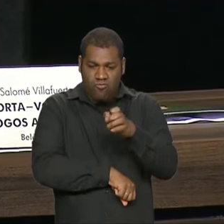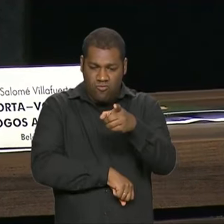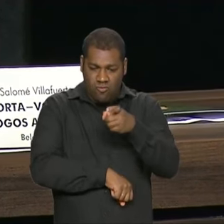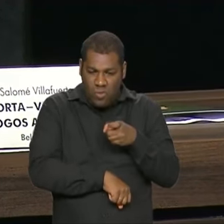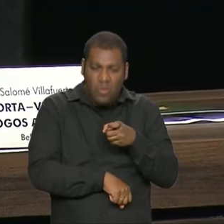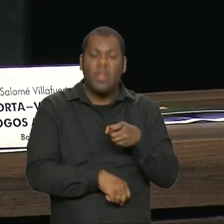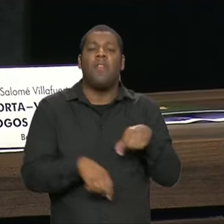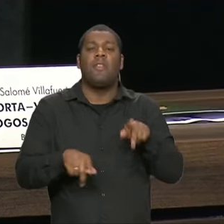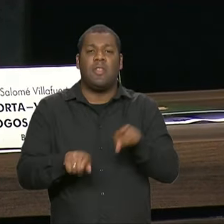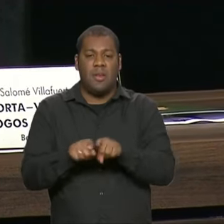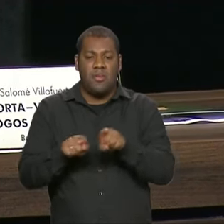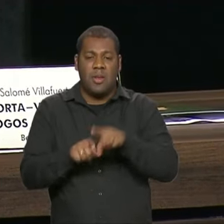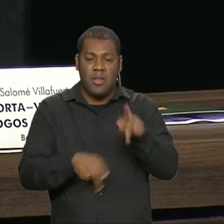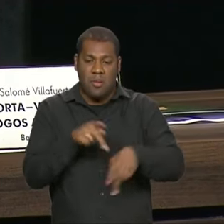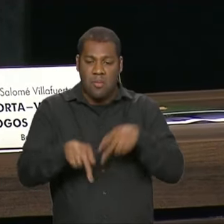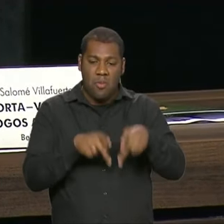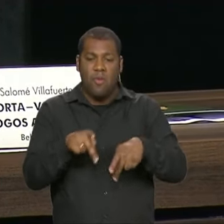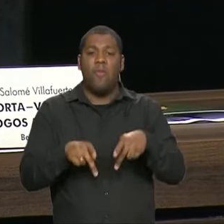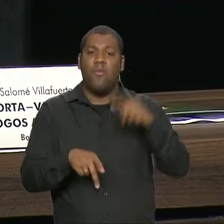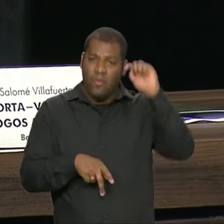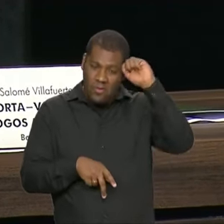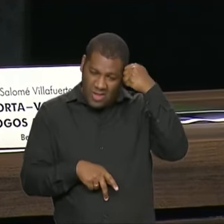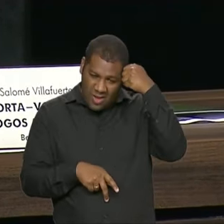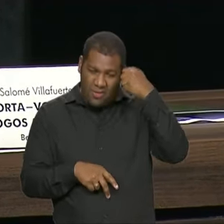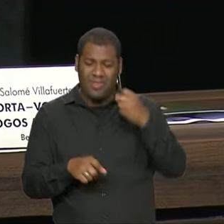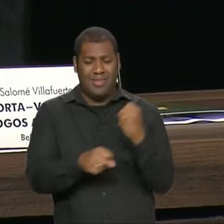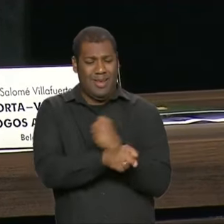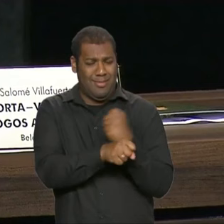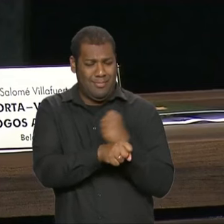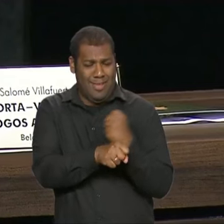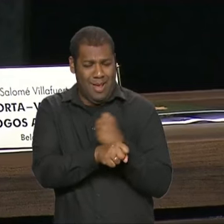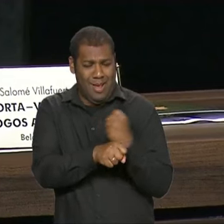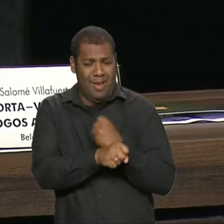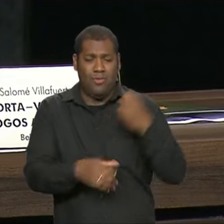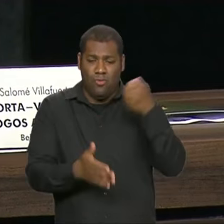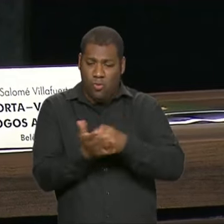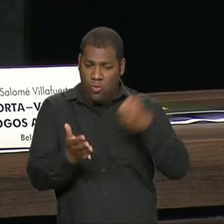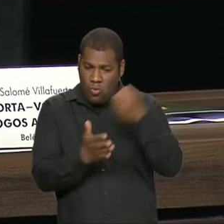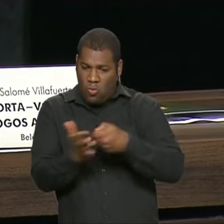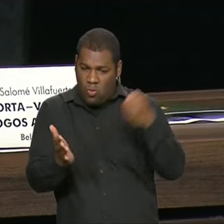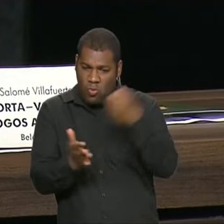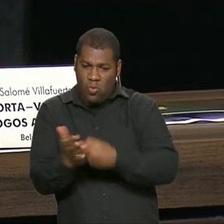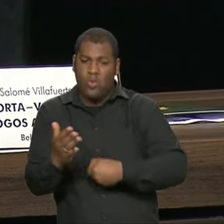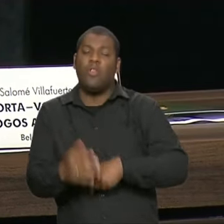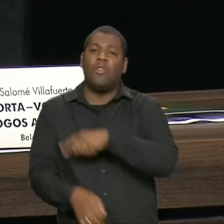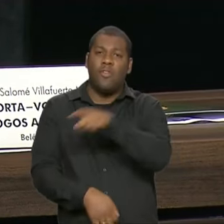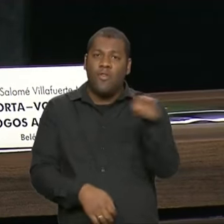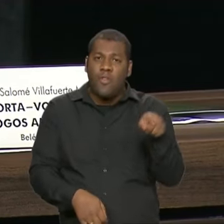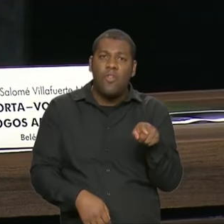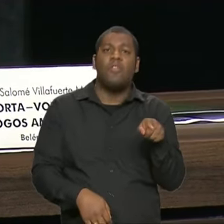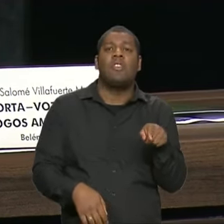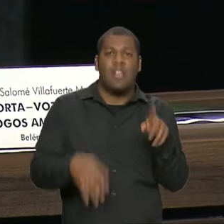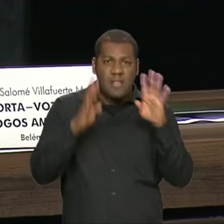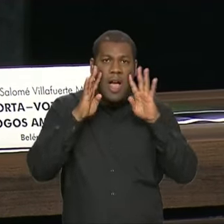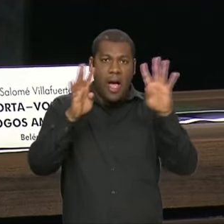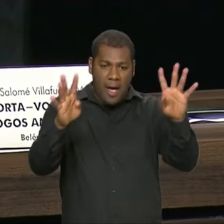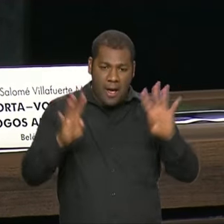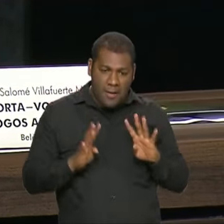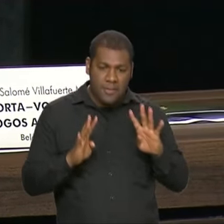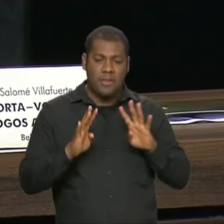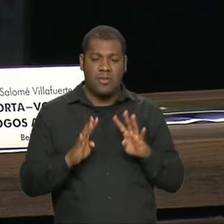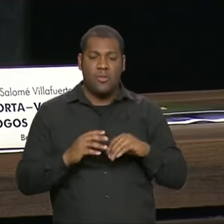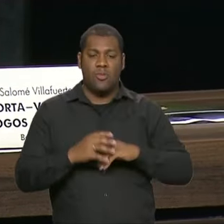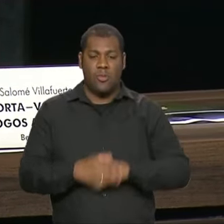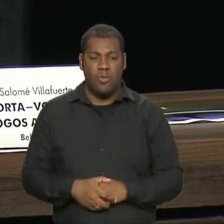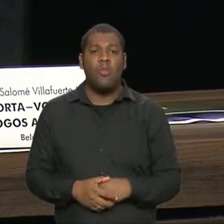durante anos reivindicamos que nossas agendas fossem ouvidas pelos espaços